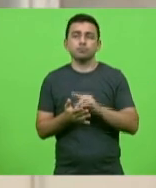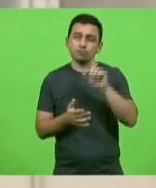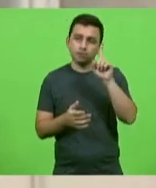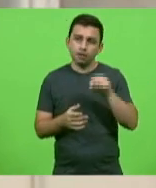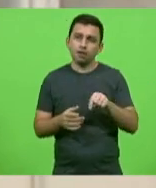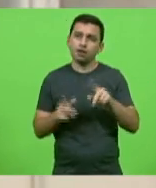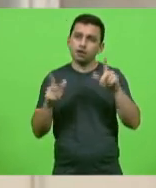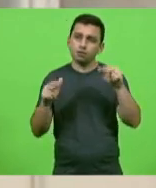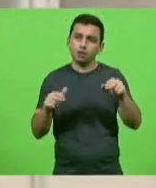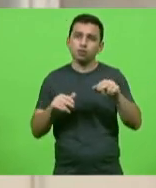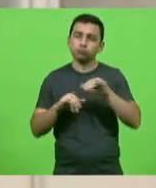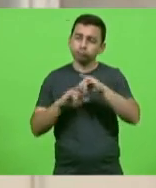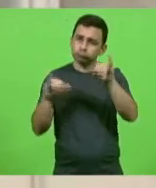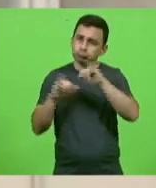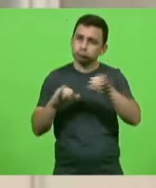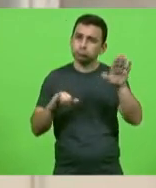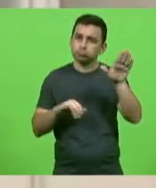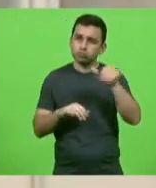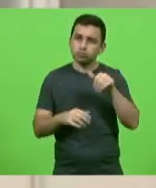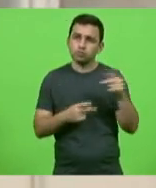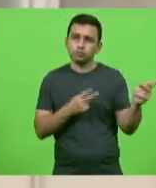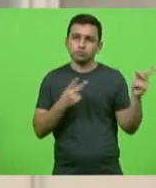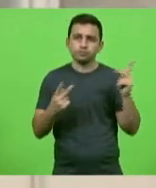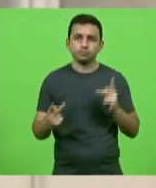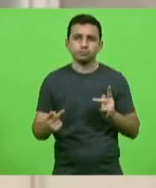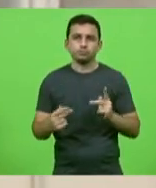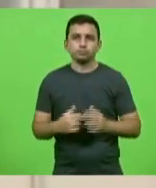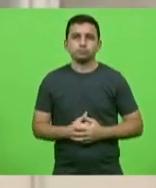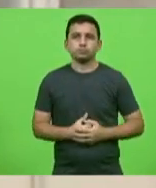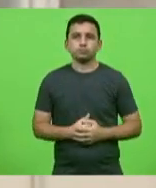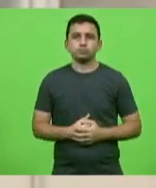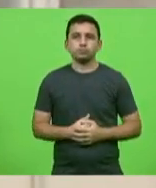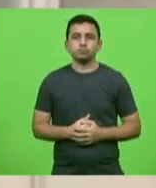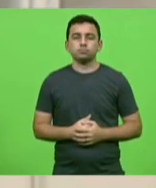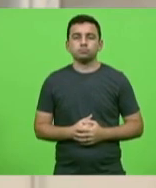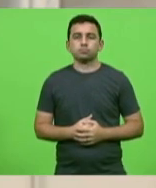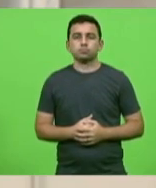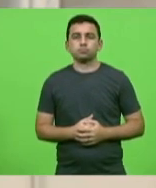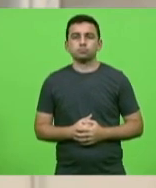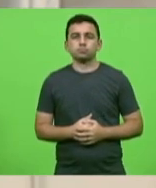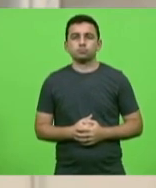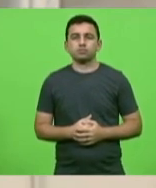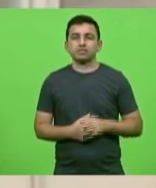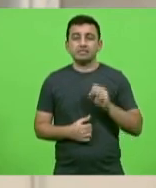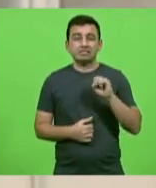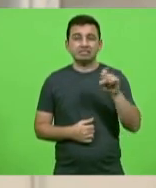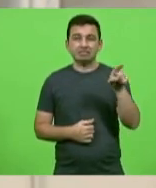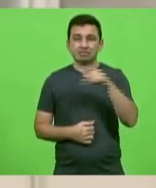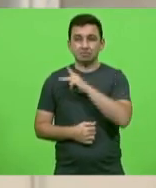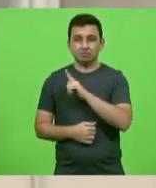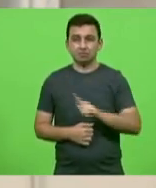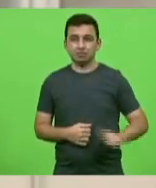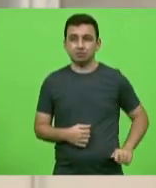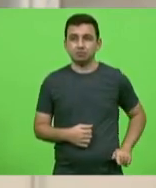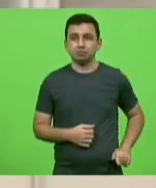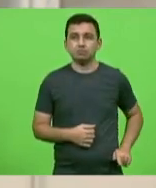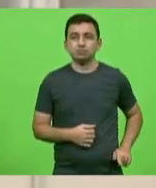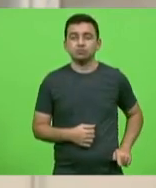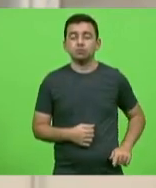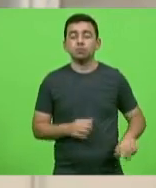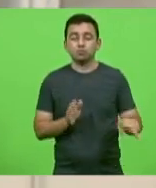feito divulgado pelos meios de comunicação social Ora se o governador